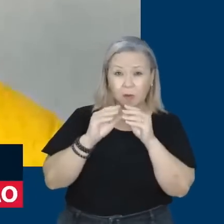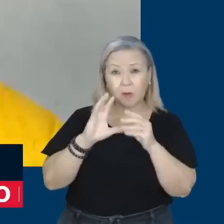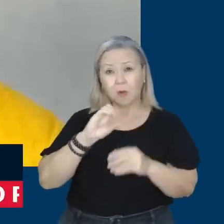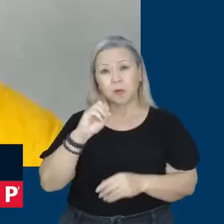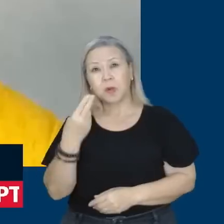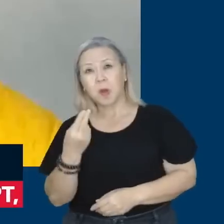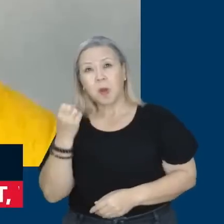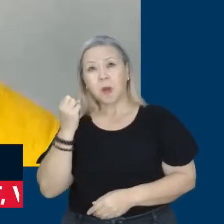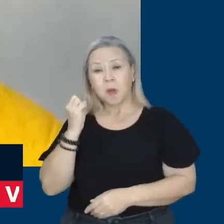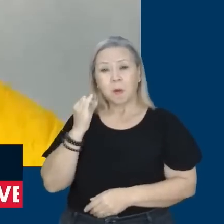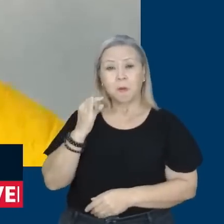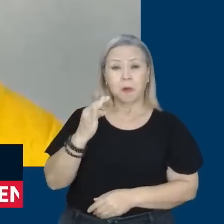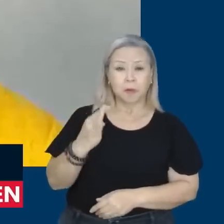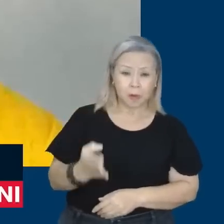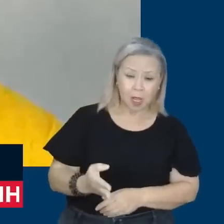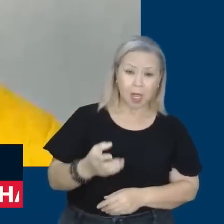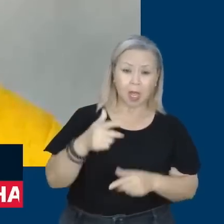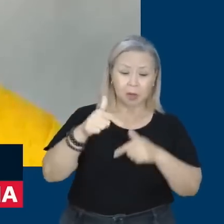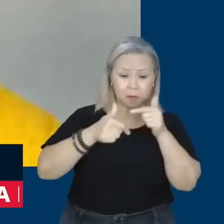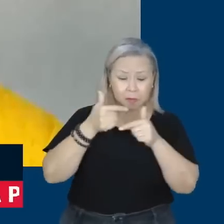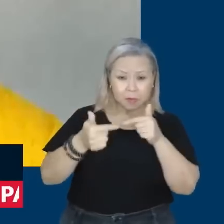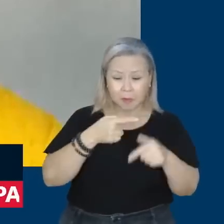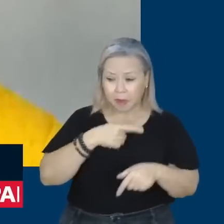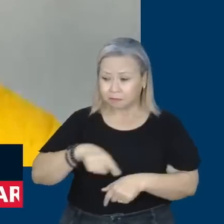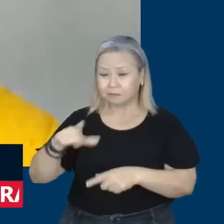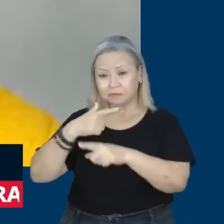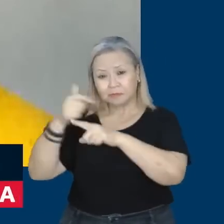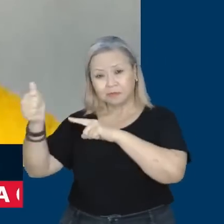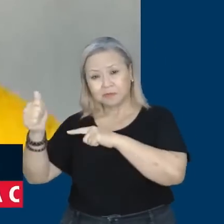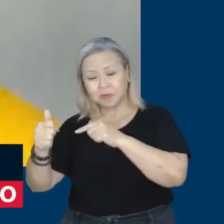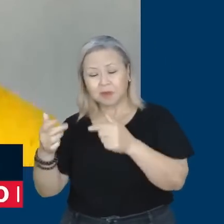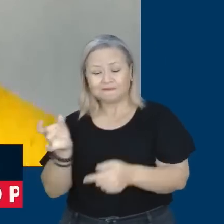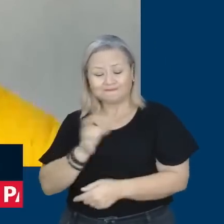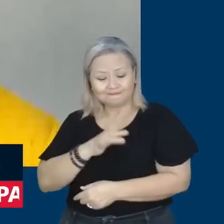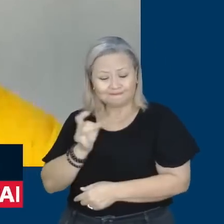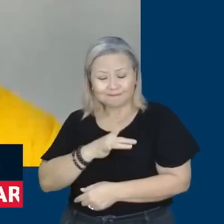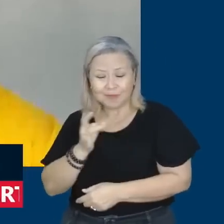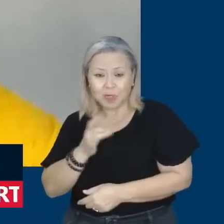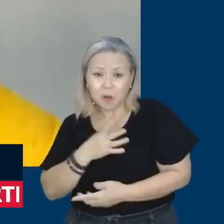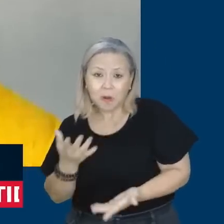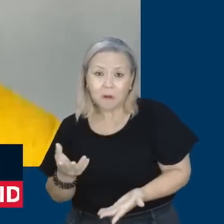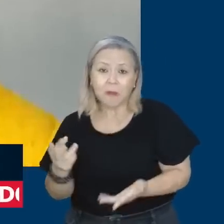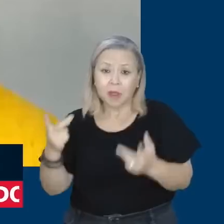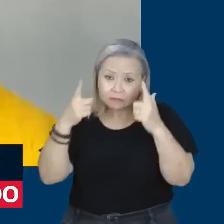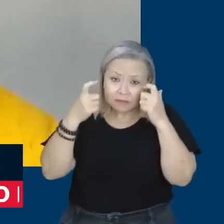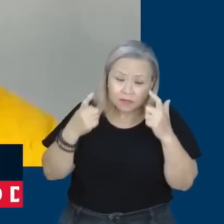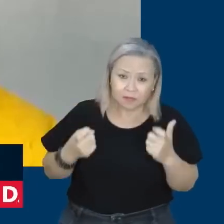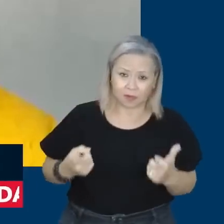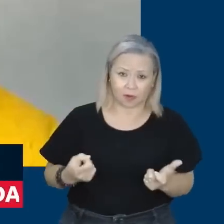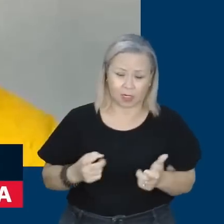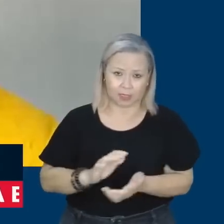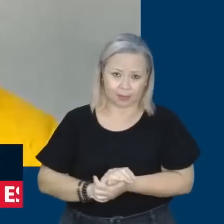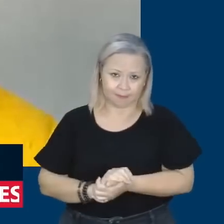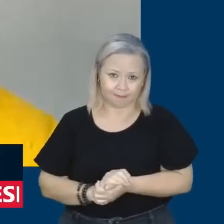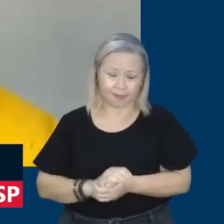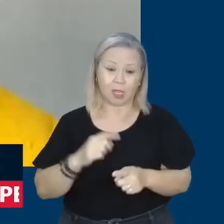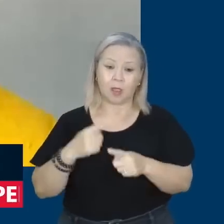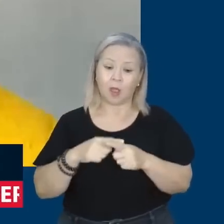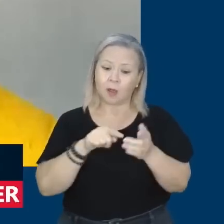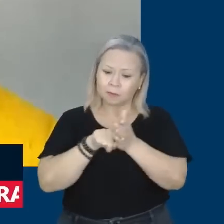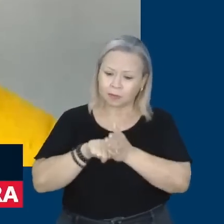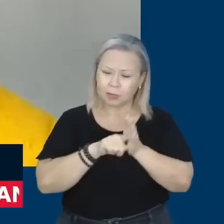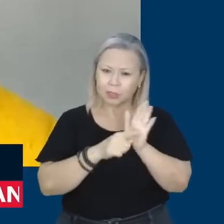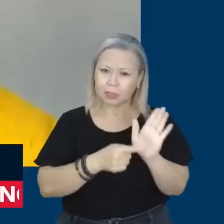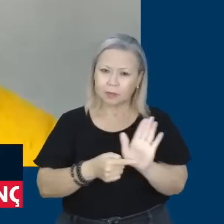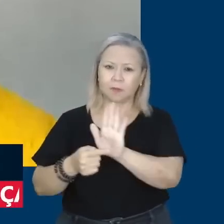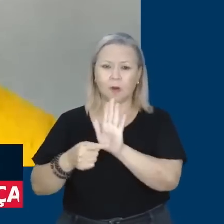vai para o trabalho, nós vamos como? Com medo de acontecer alguma coisa, porque, né, estatisticamente, sempre as